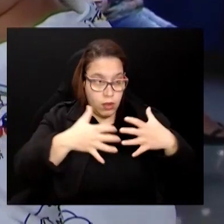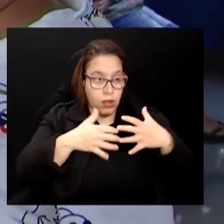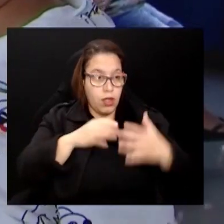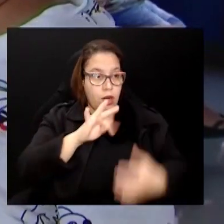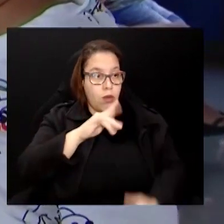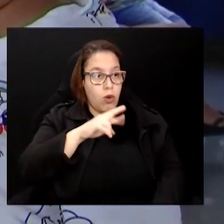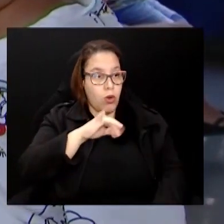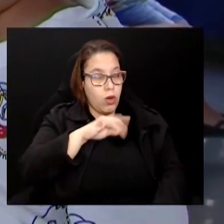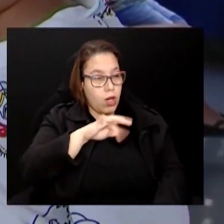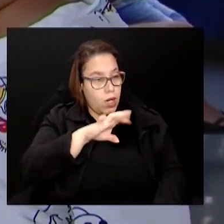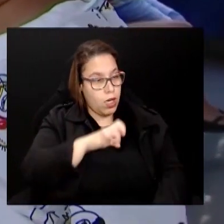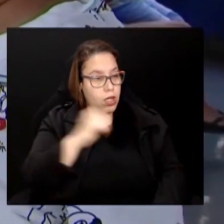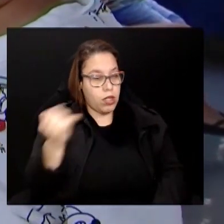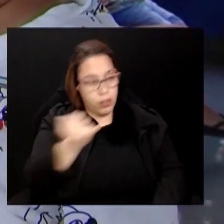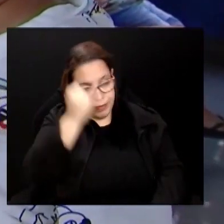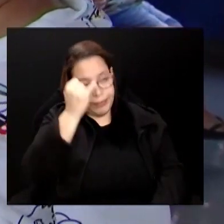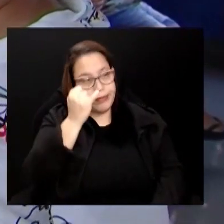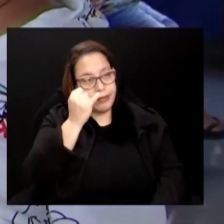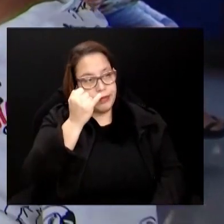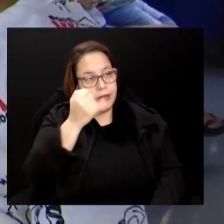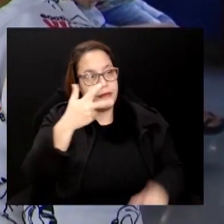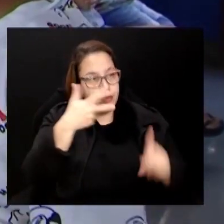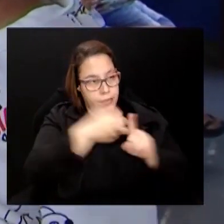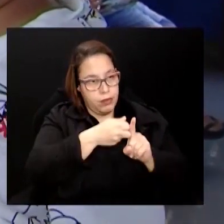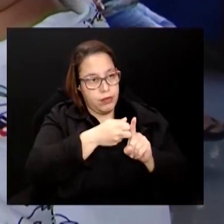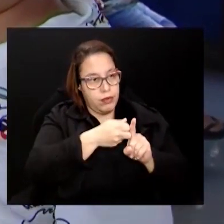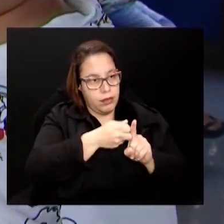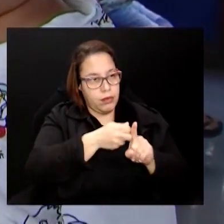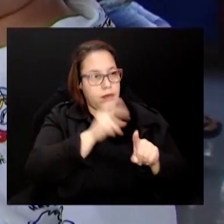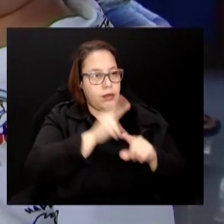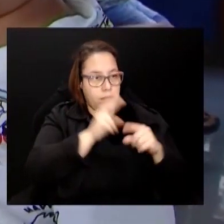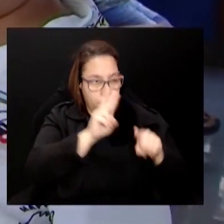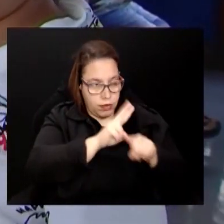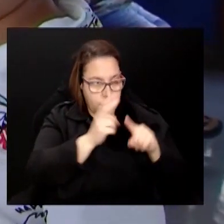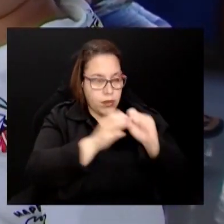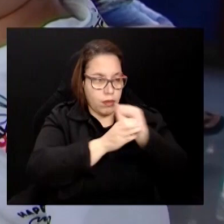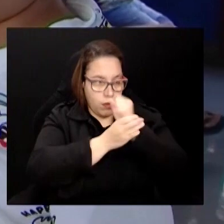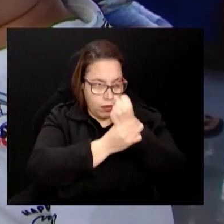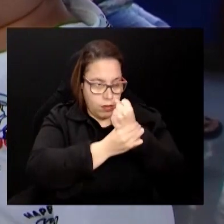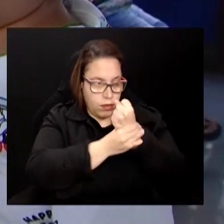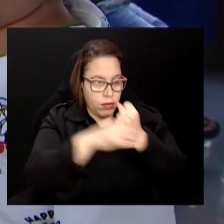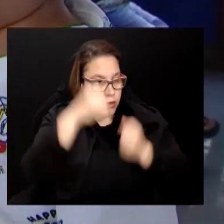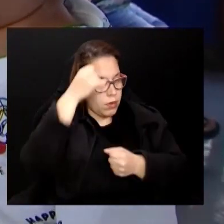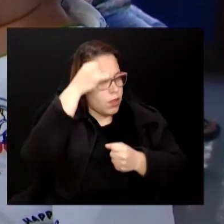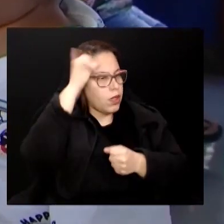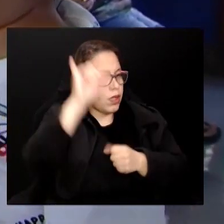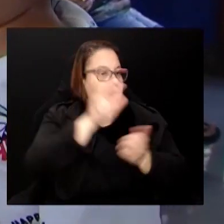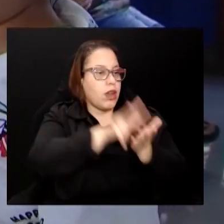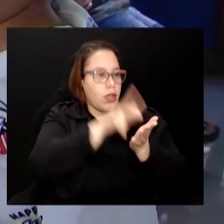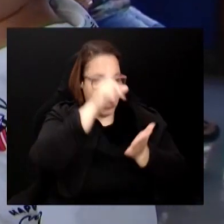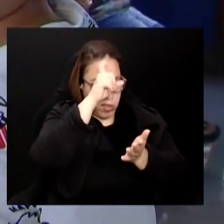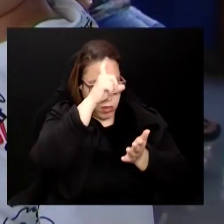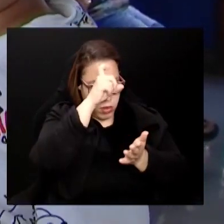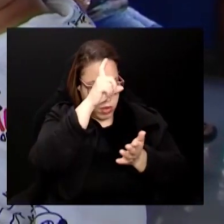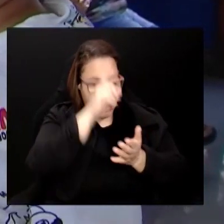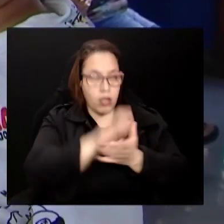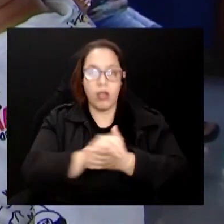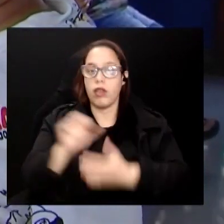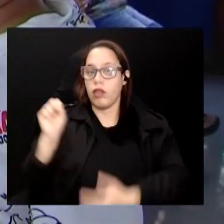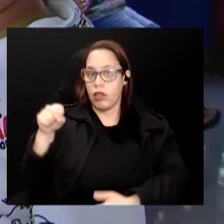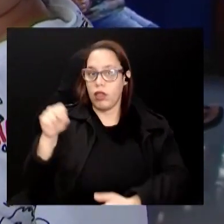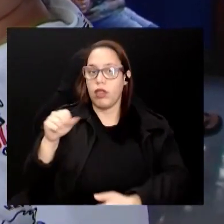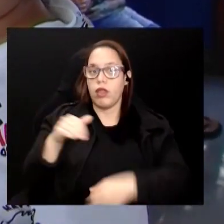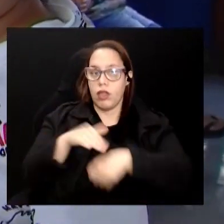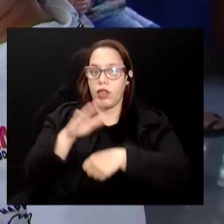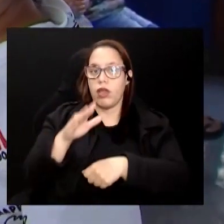então, as vacinas para manter ele protegido, mais seguro, evitar ir para hospitais, ficar internado? Sim, ainda mais ele que vai para creche,